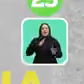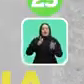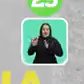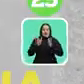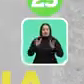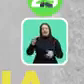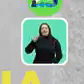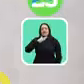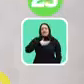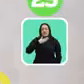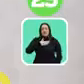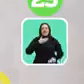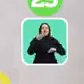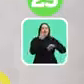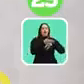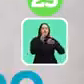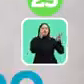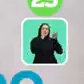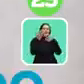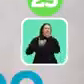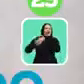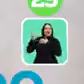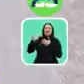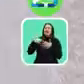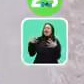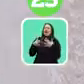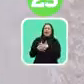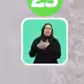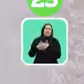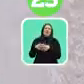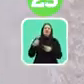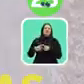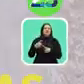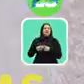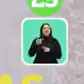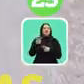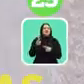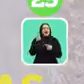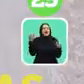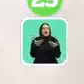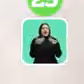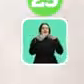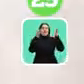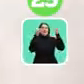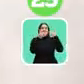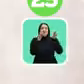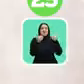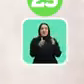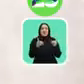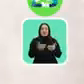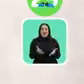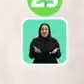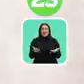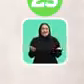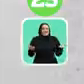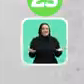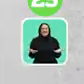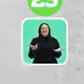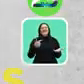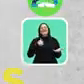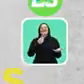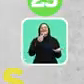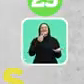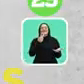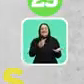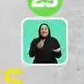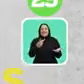para ecoterapia, era muito complicado. Ele abriu muitas portas. Eu começo a dizer assim, tem